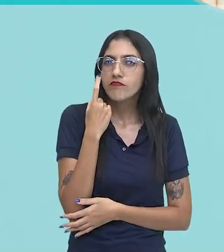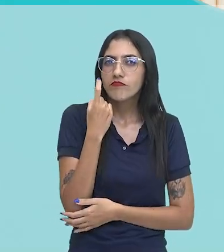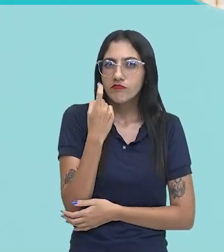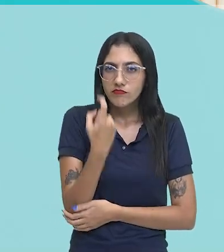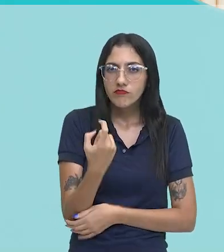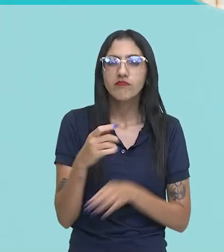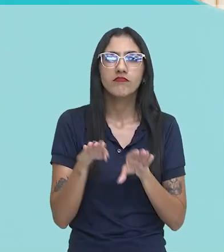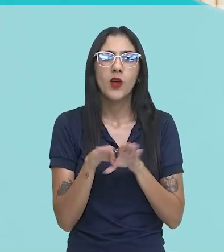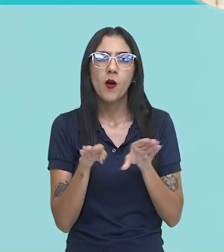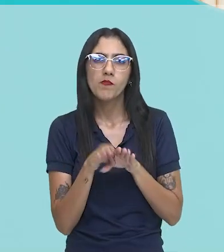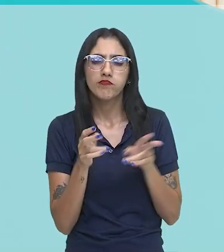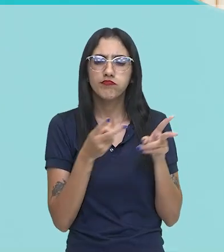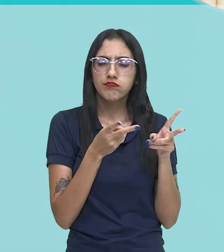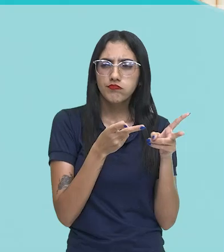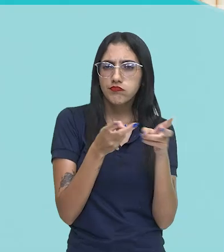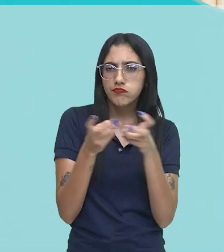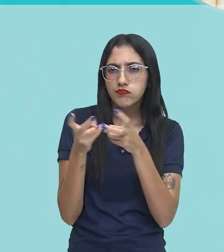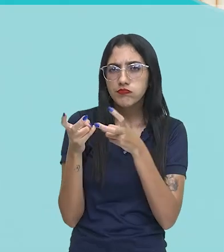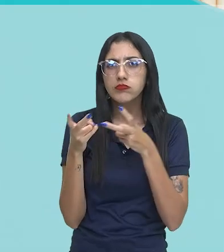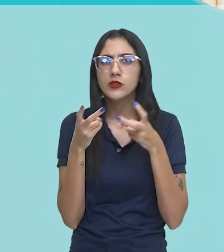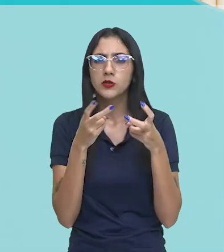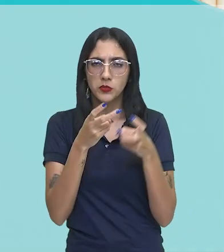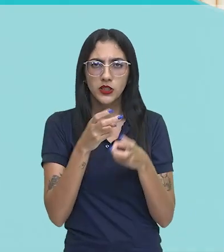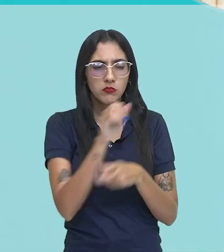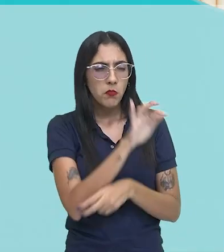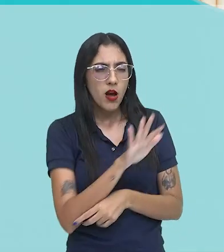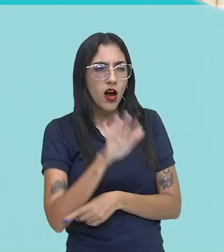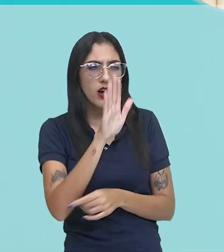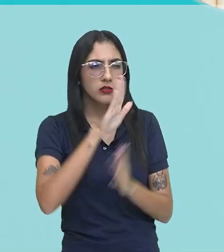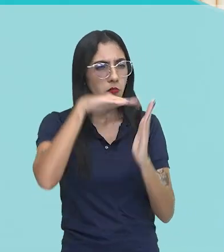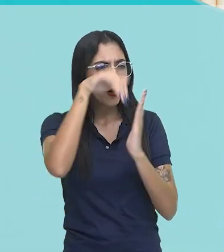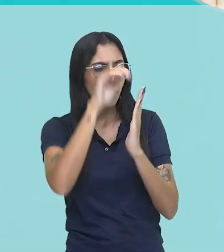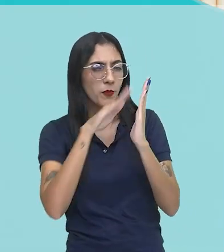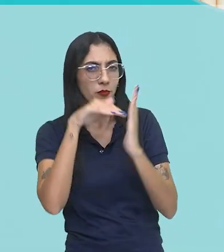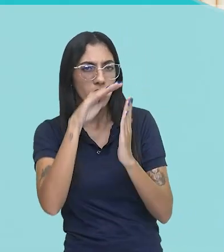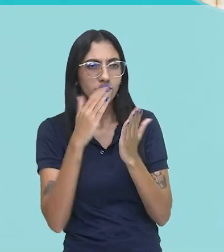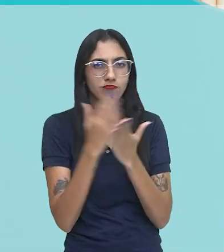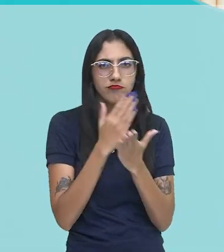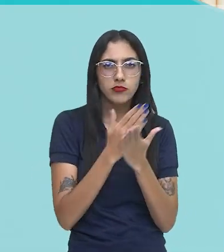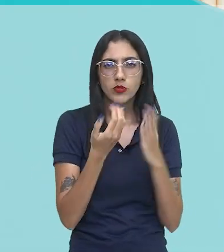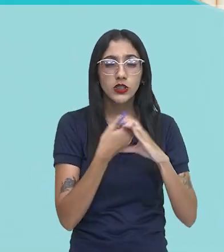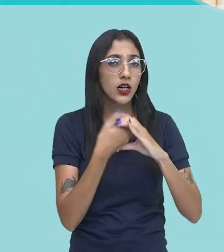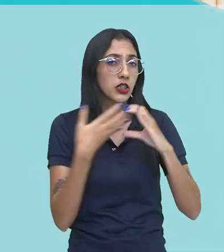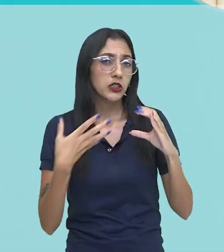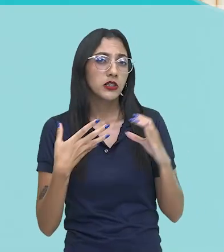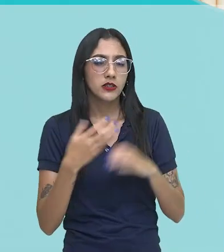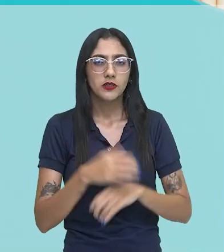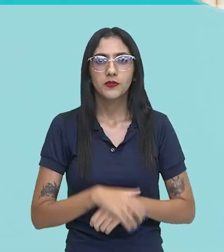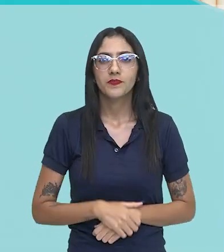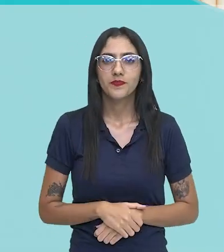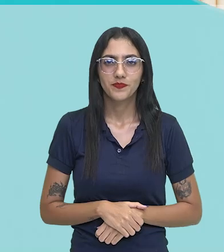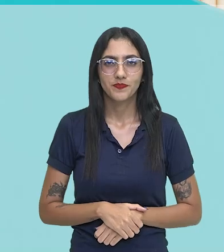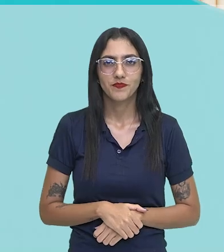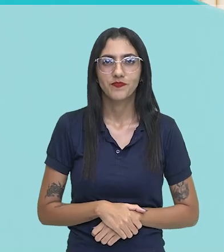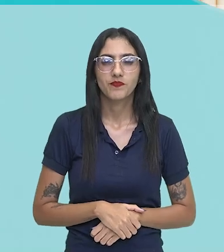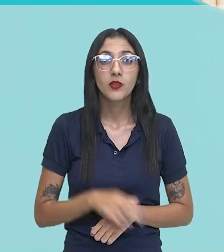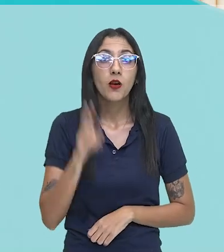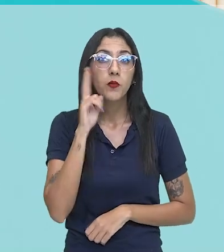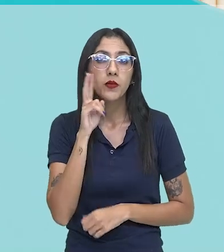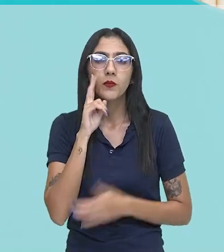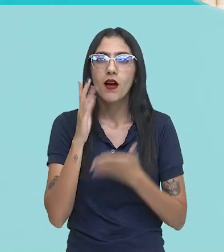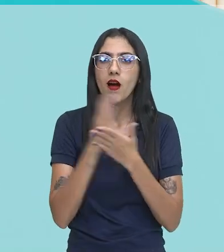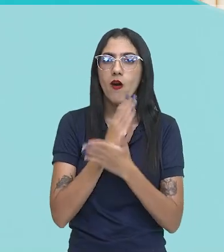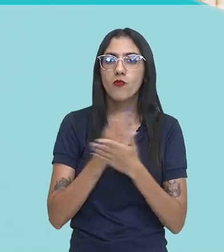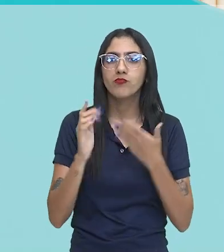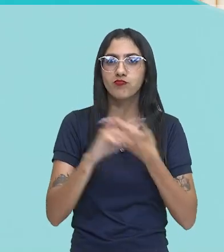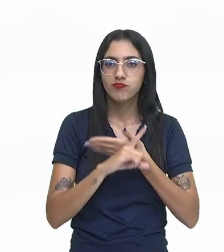a perceber nas obras de arte alguns elementos ali do seu entorno. Vamos lembrar alguns dos artistas desse movimento. Um